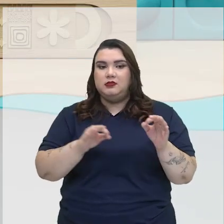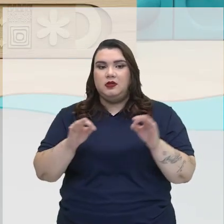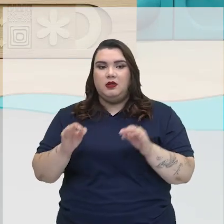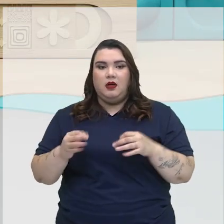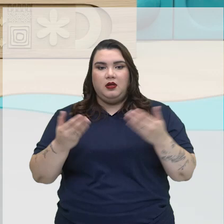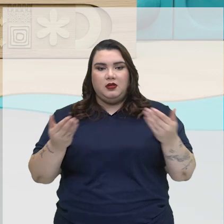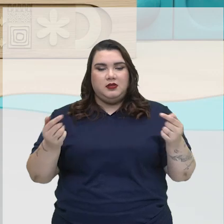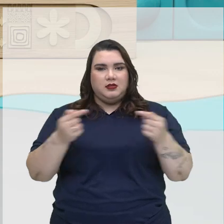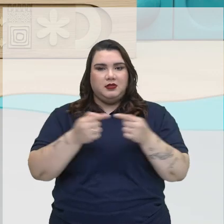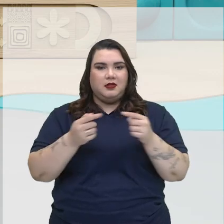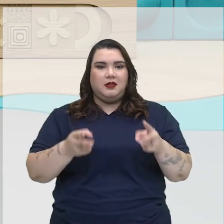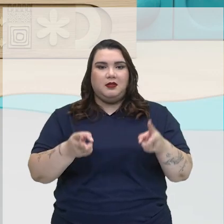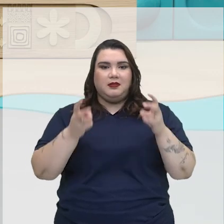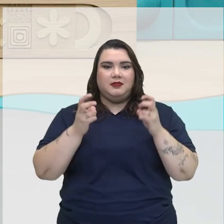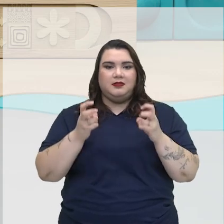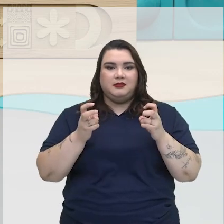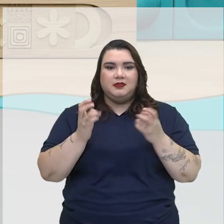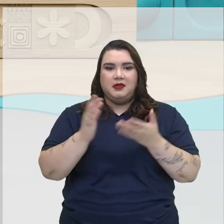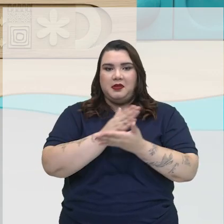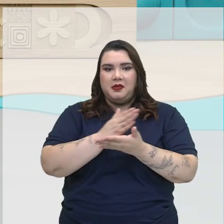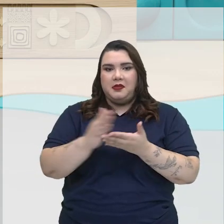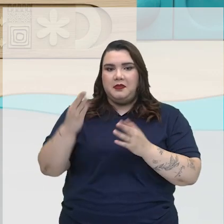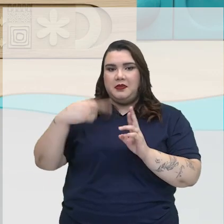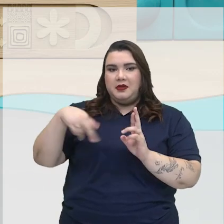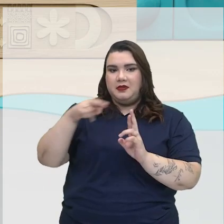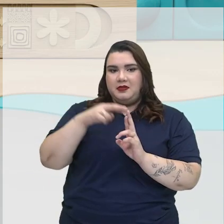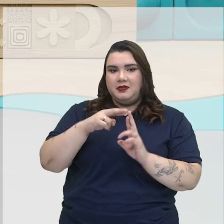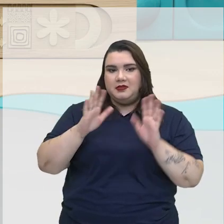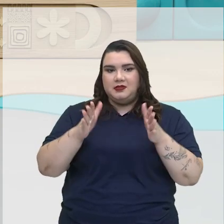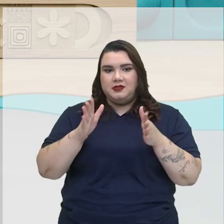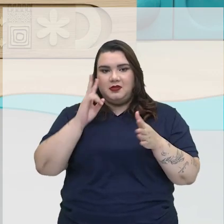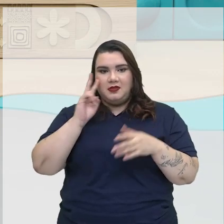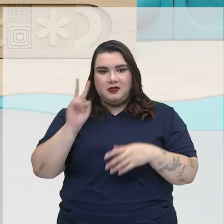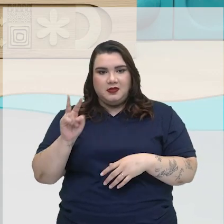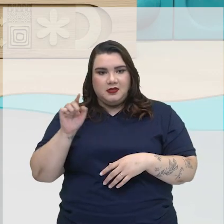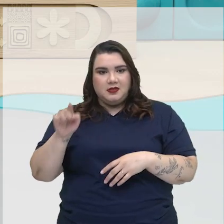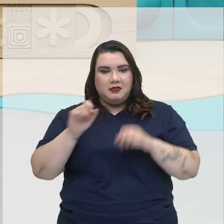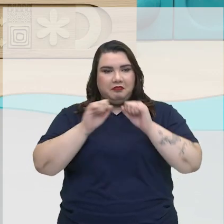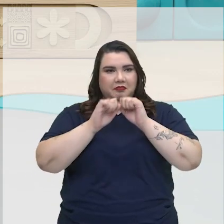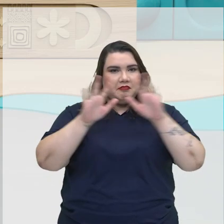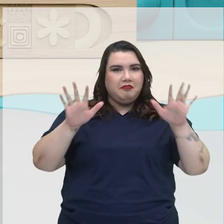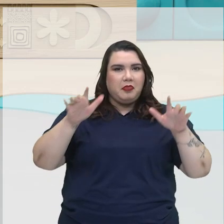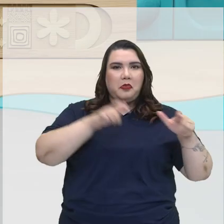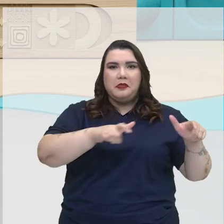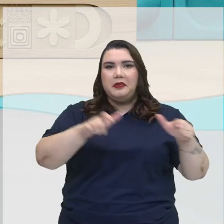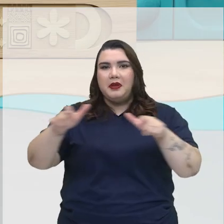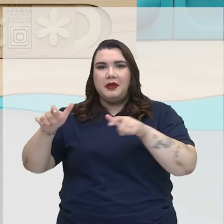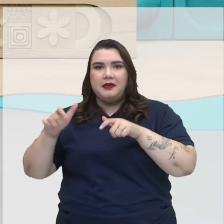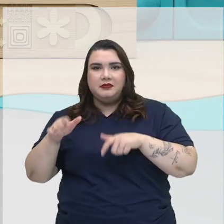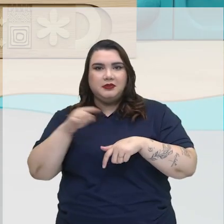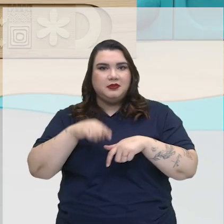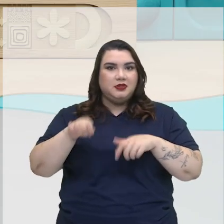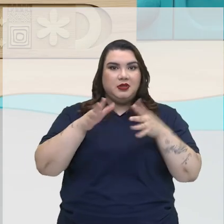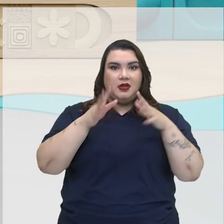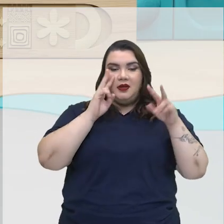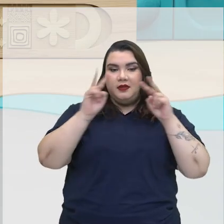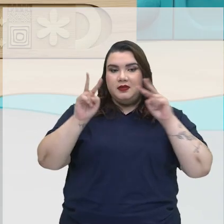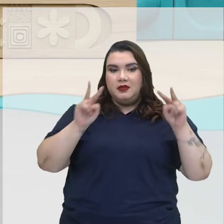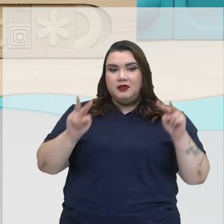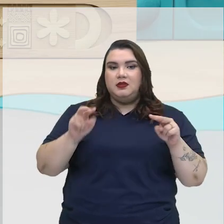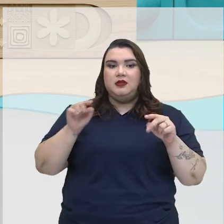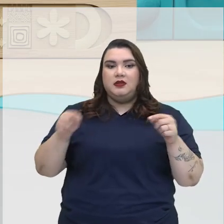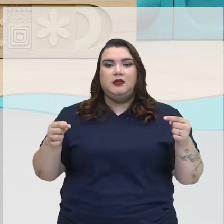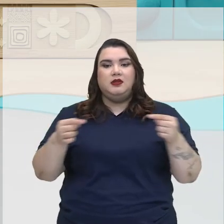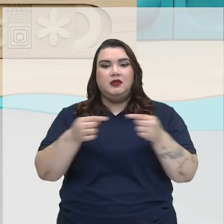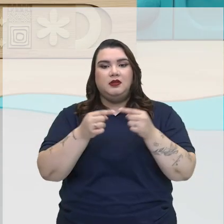E aí vocês conseguem perceber alguma referência? Vocês já viram isso espalhados por aí? Essas